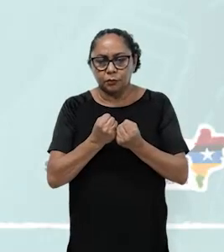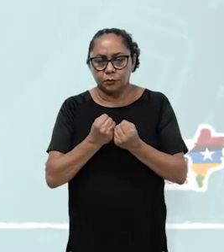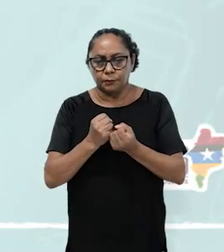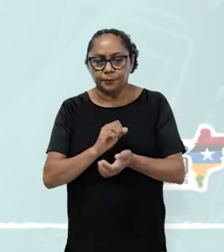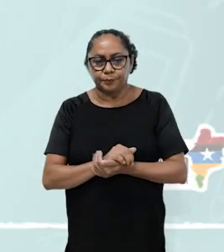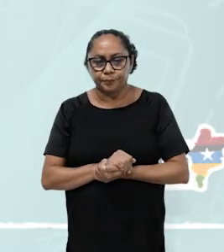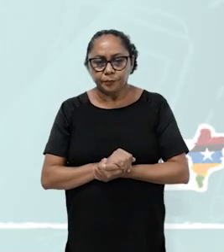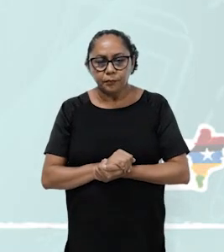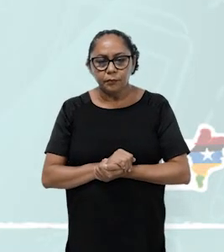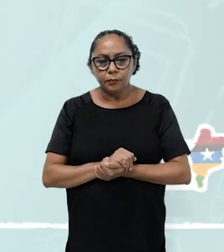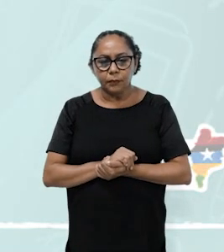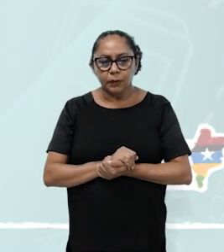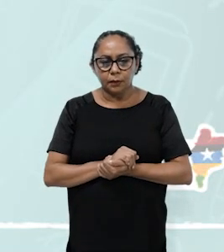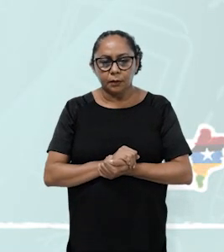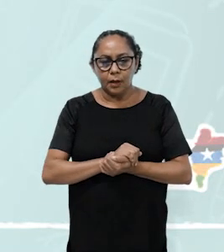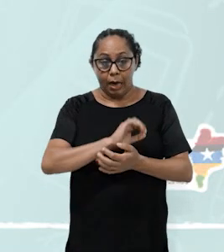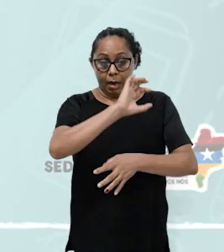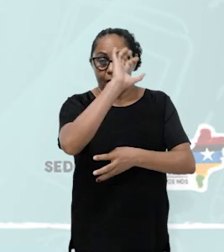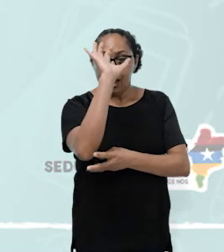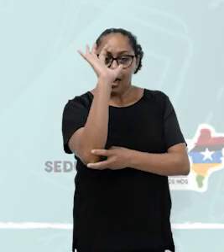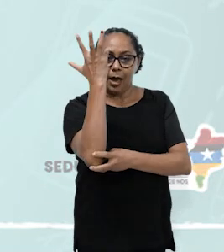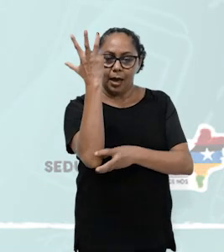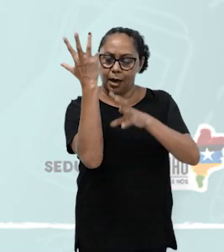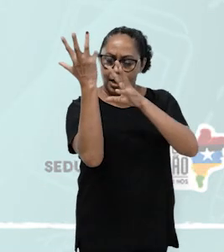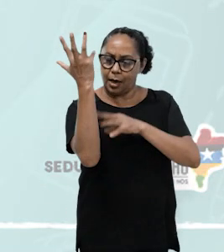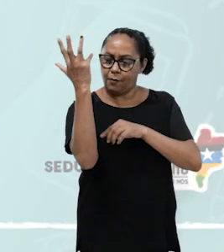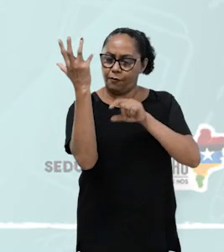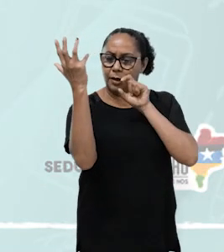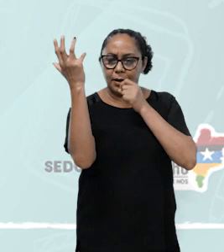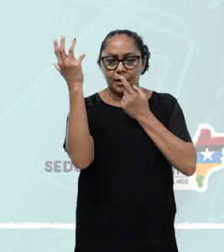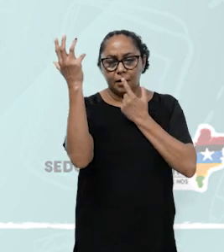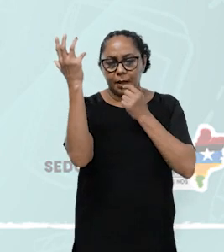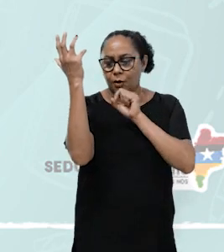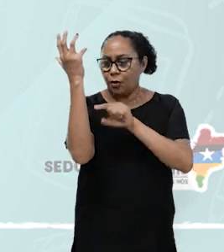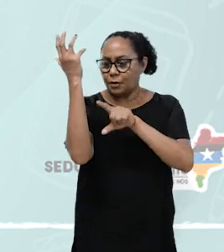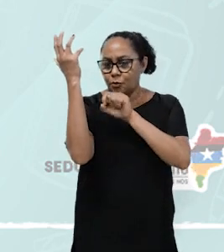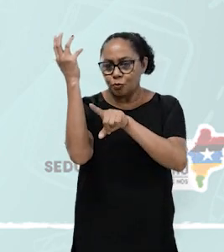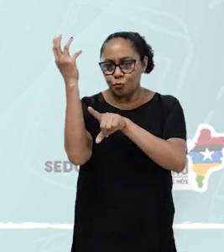a árvore, o azul. É cor, menino, né? É muita cor.